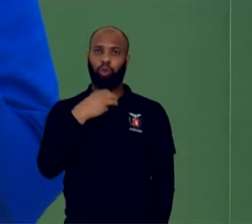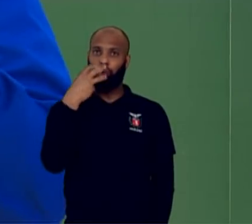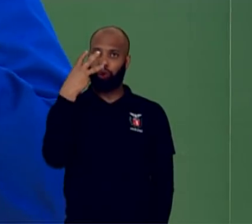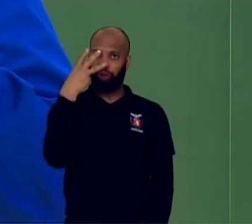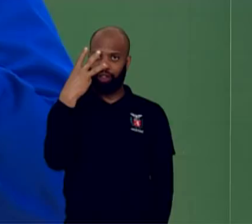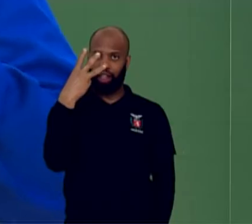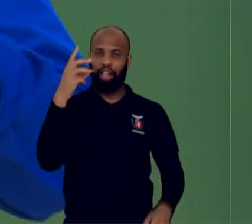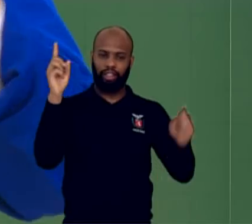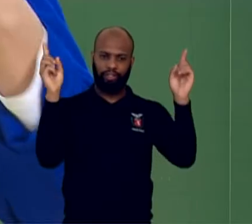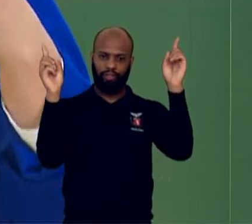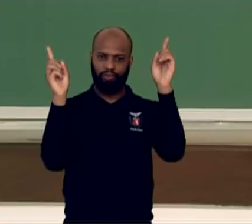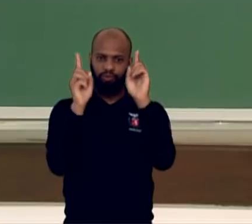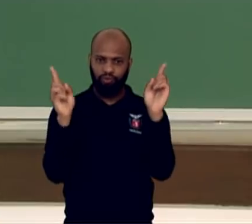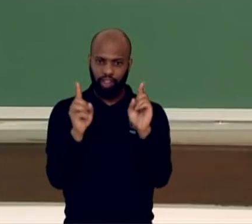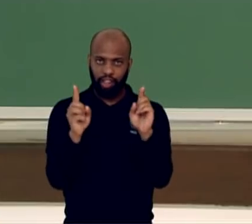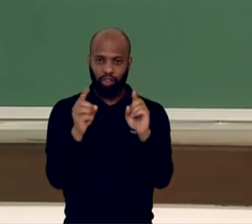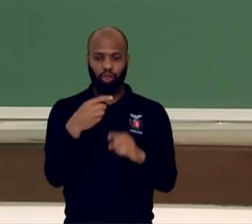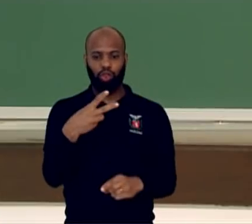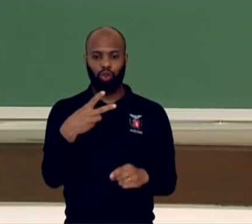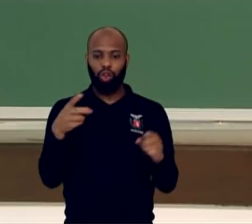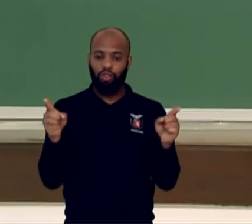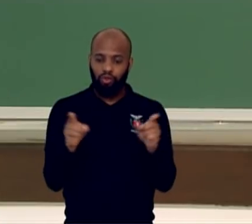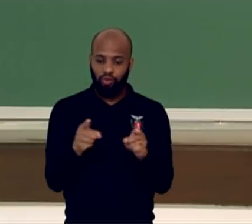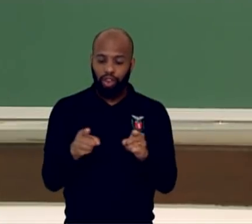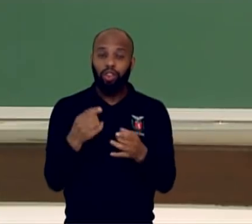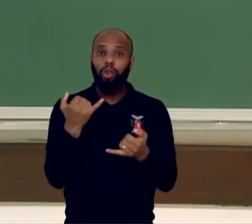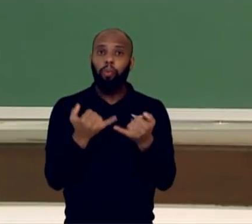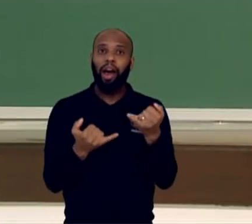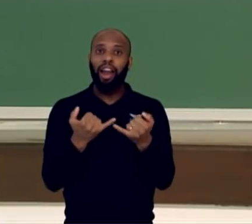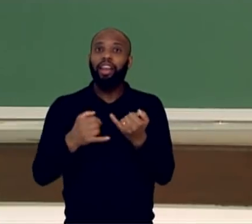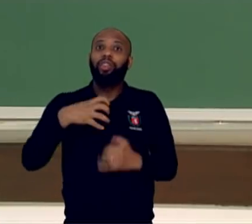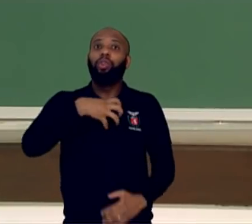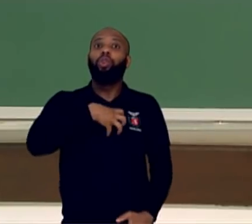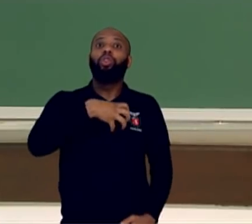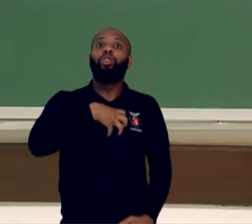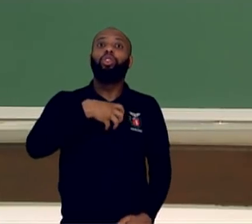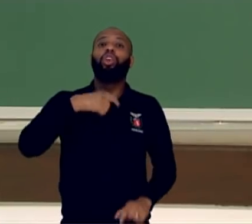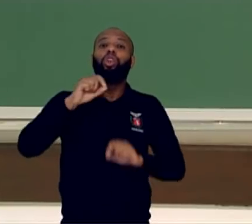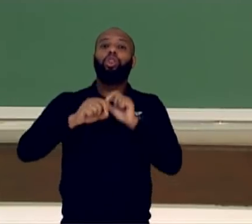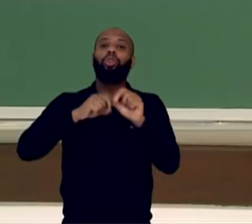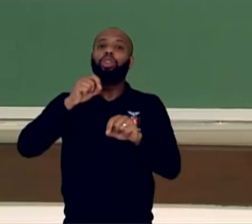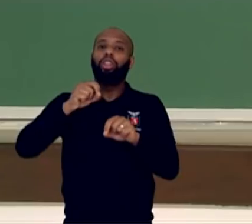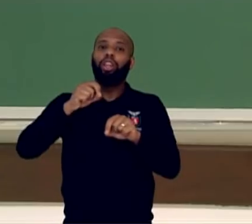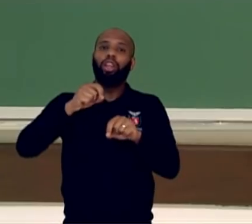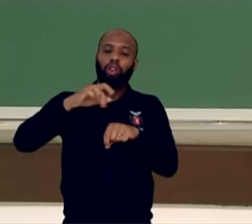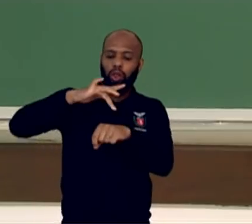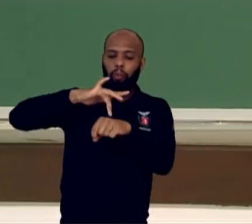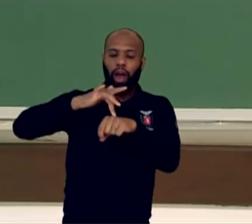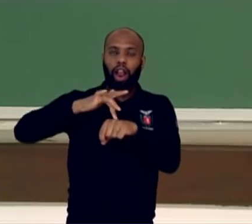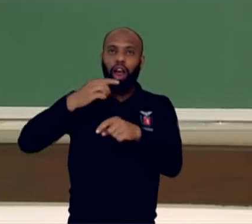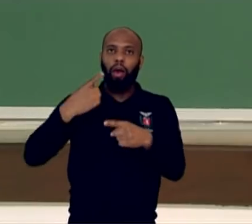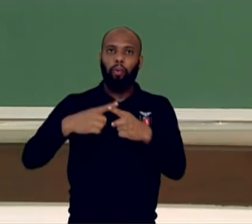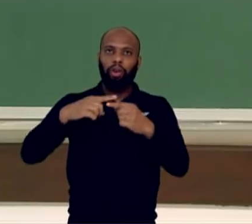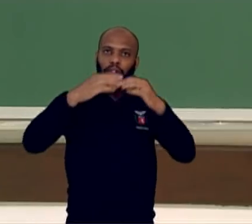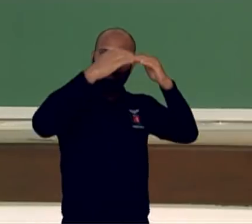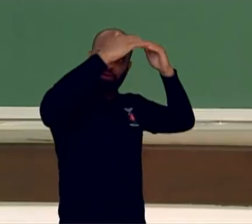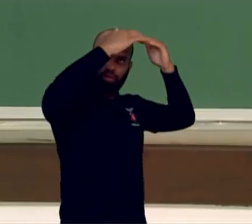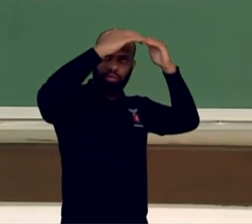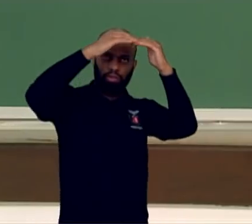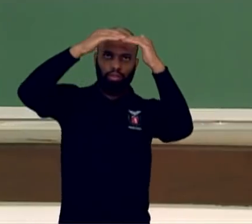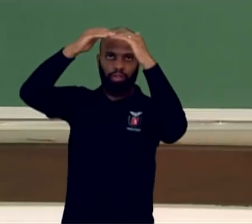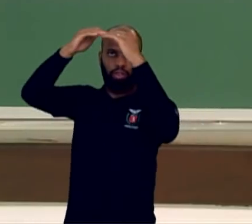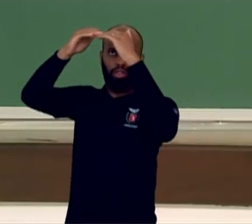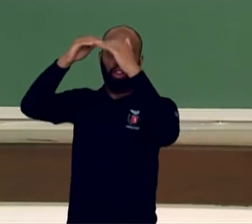imitando aquela coreografia do balé, em que a bailarina gira sobre si mesmo, corresponderia aos 3